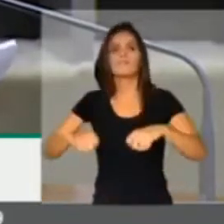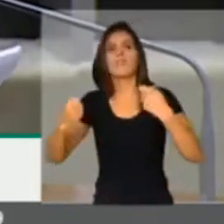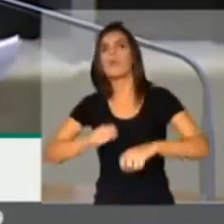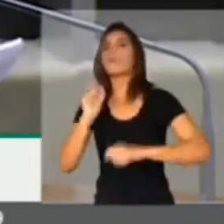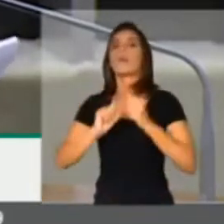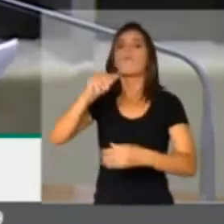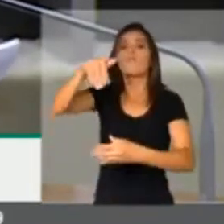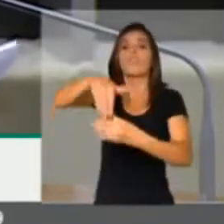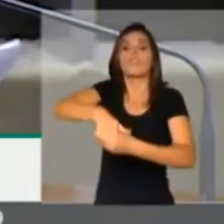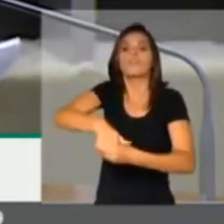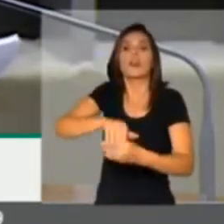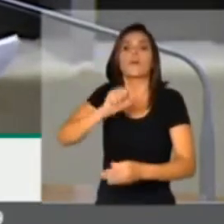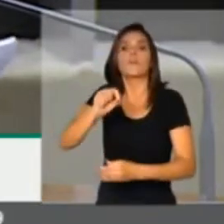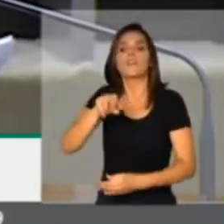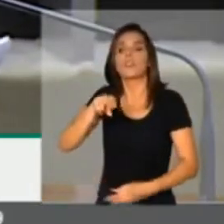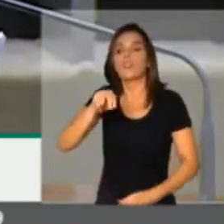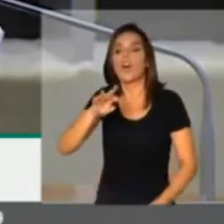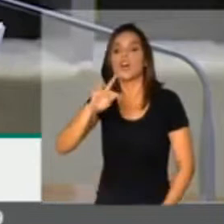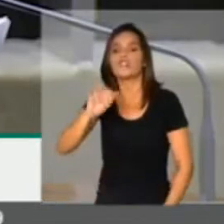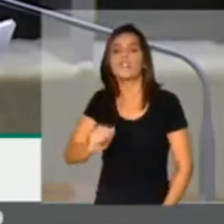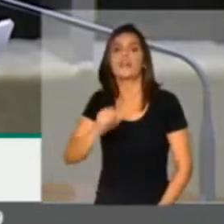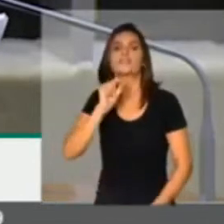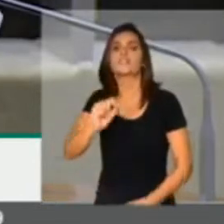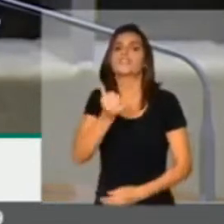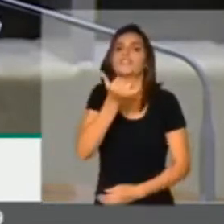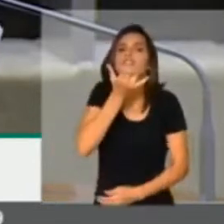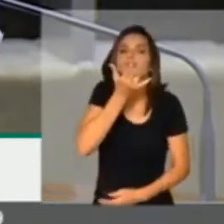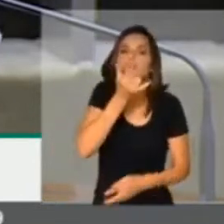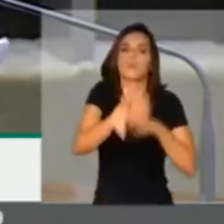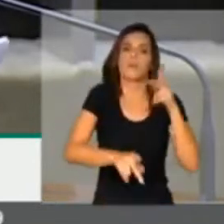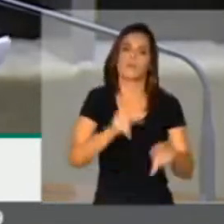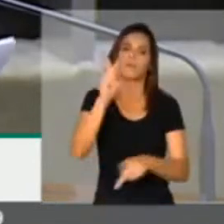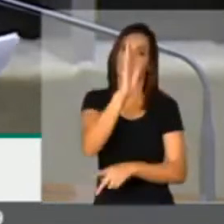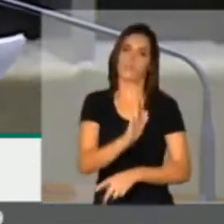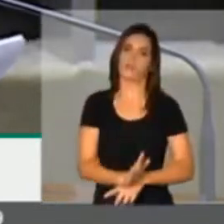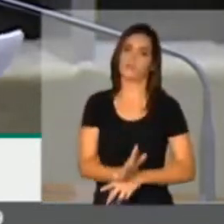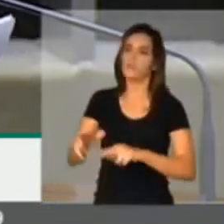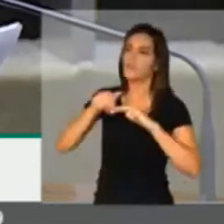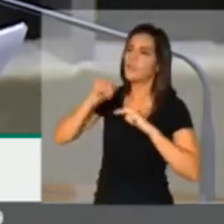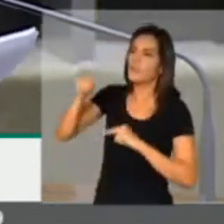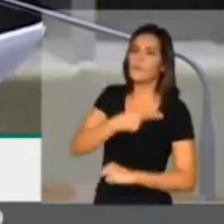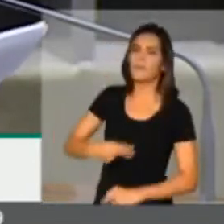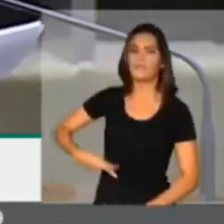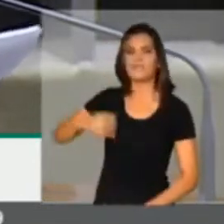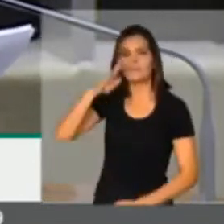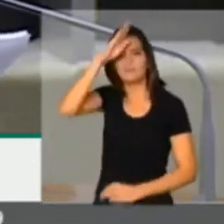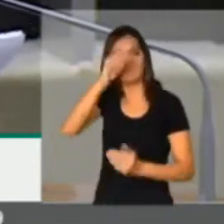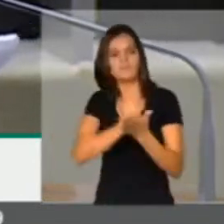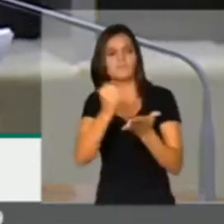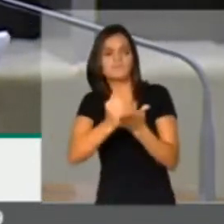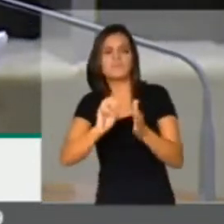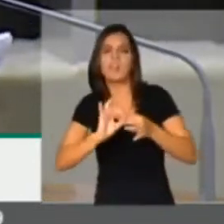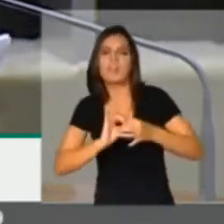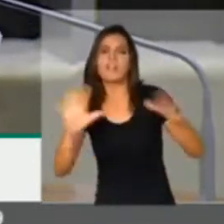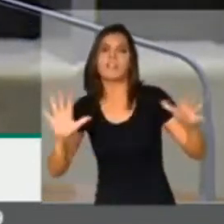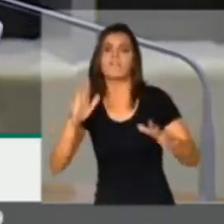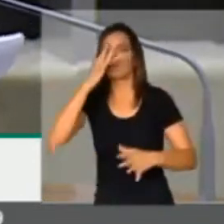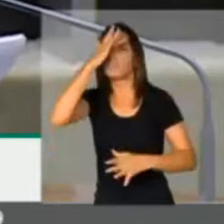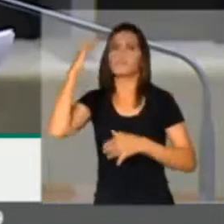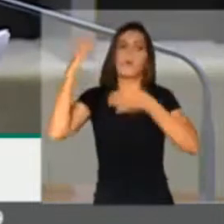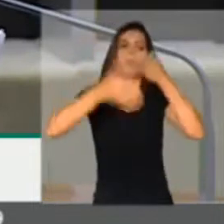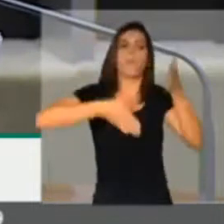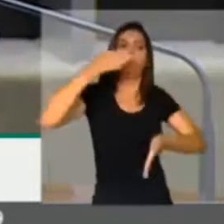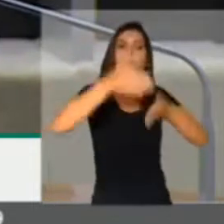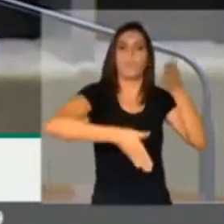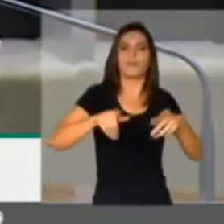nota de desagravo ao povo brasileiro pelo que fez Bolsonaro. A mesma coisa é entregar a base de Alcântara sem